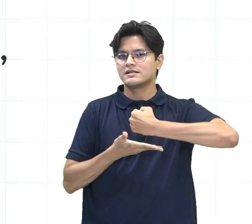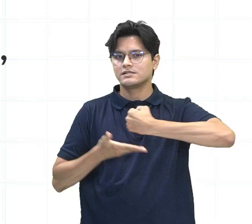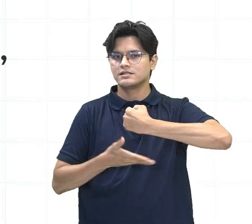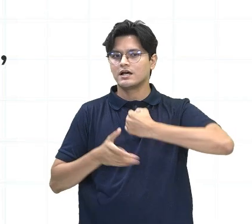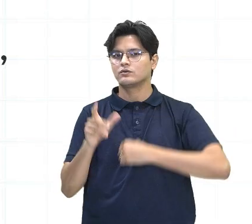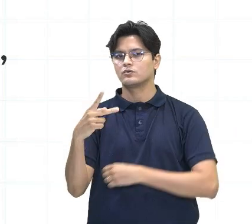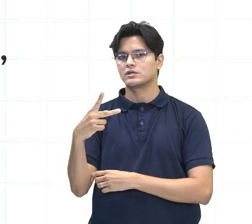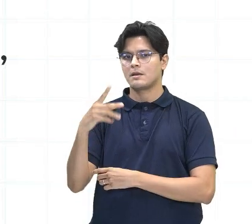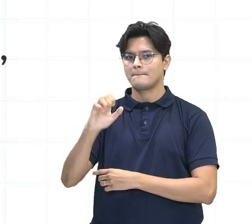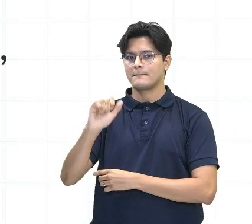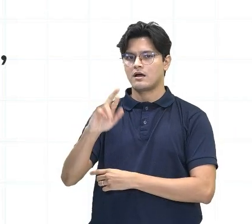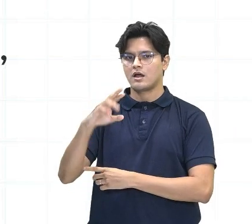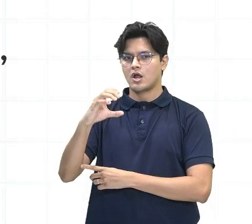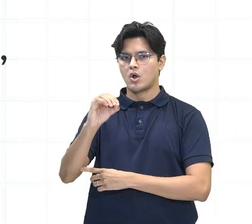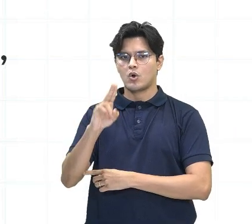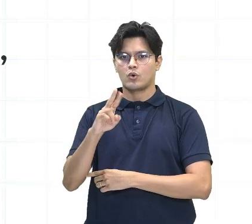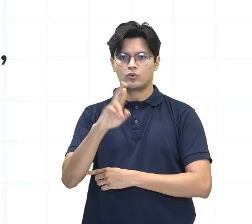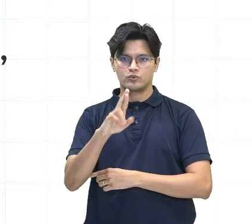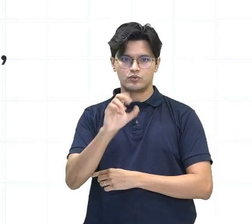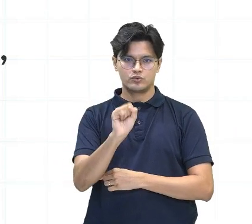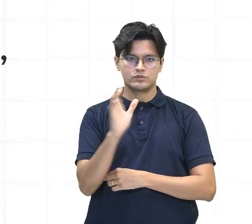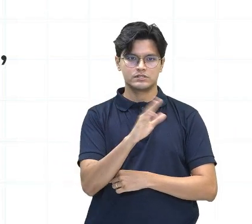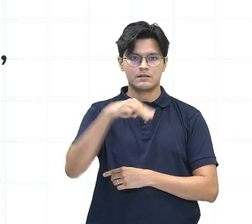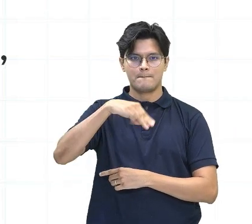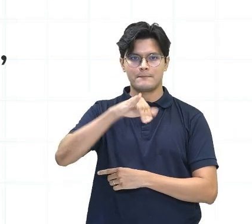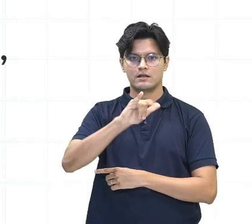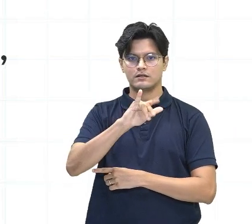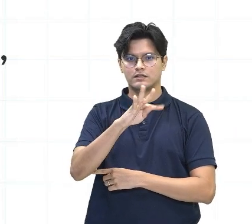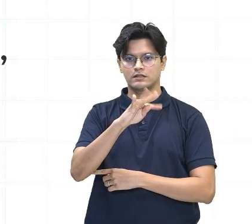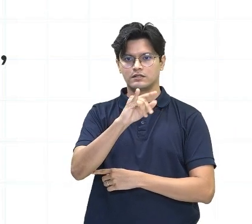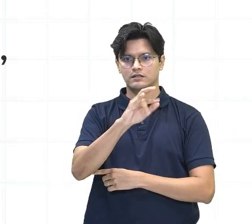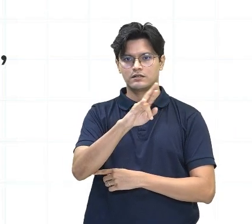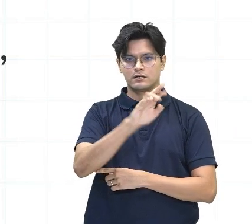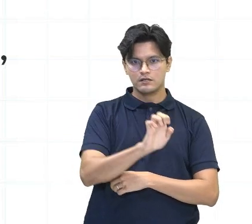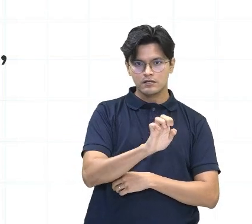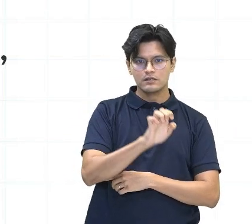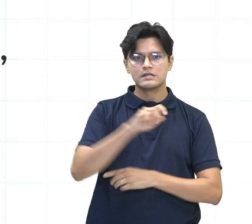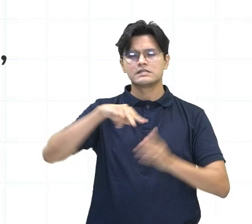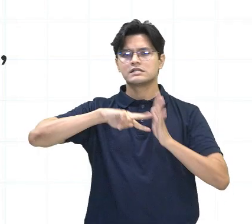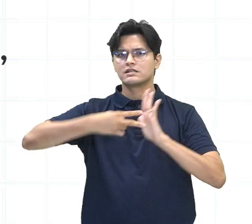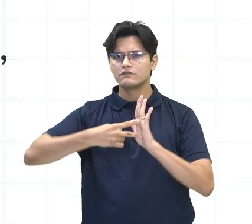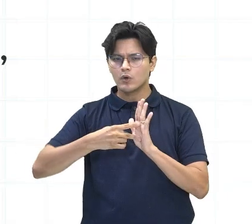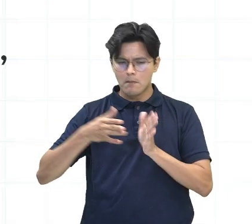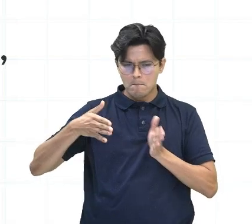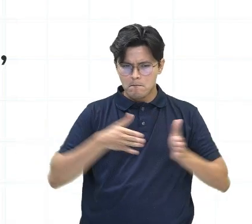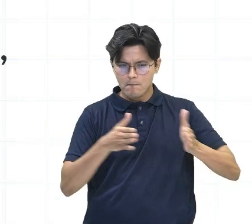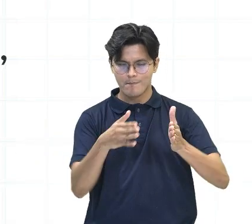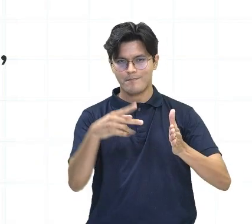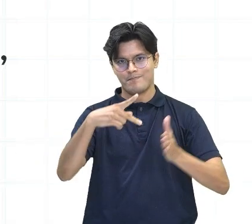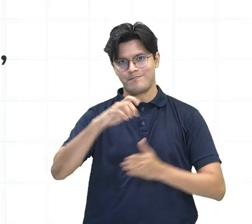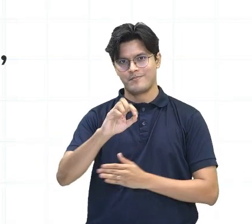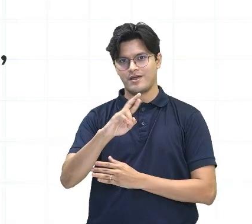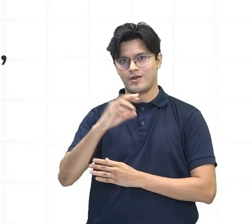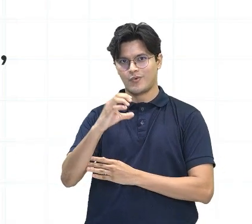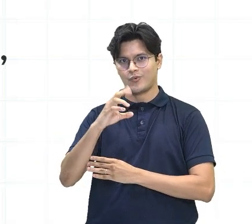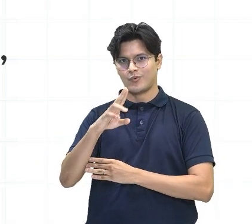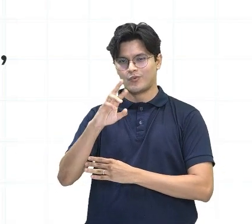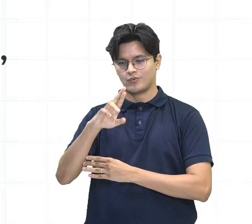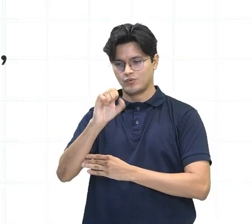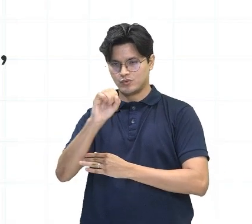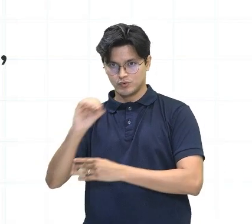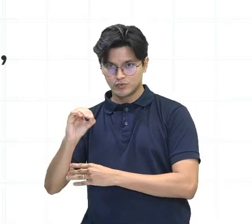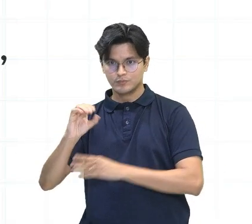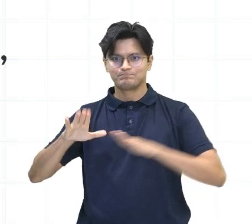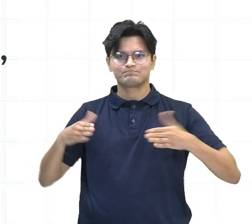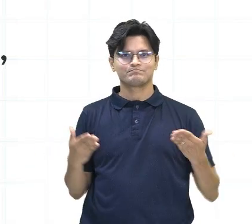Então, naquele momento onde foi criado, né, o parkour, vários jovens ali eles praticavam